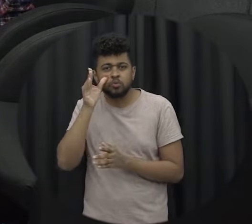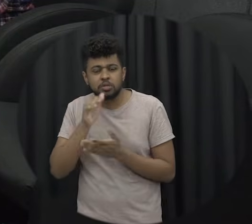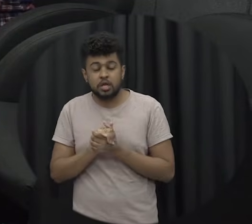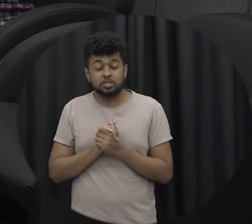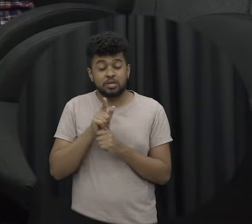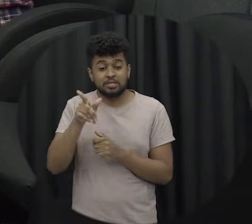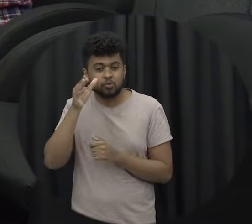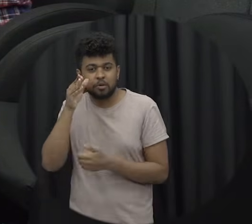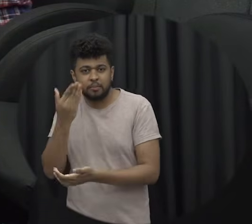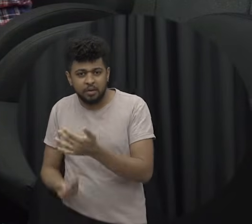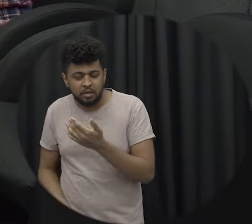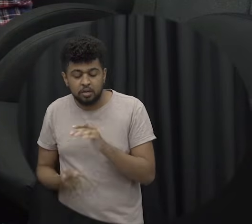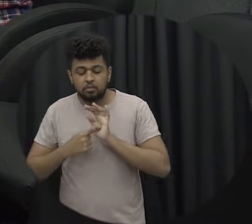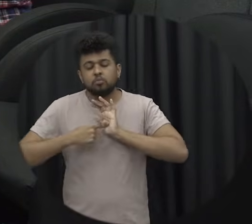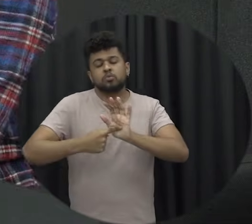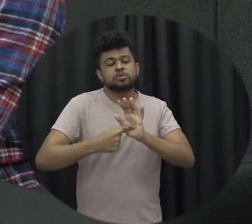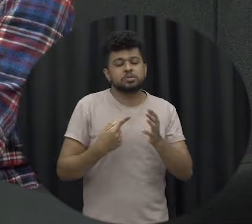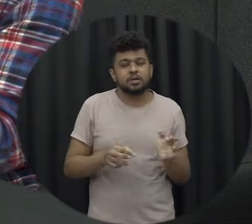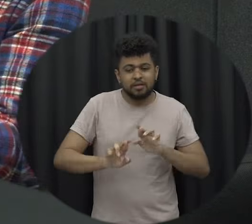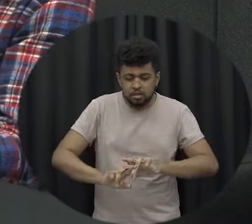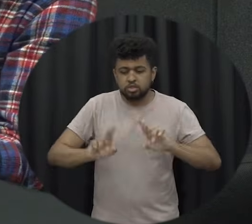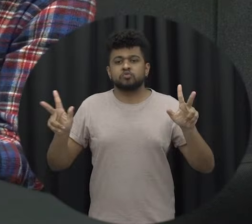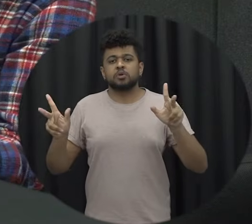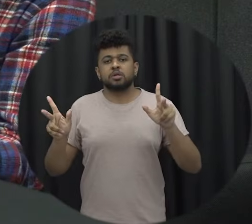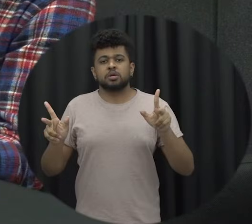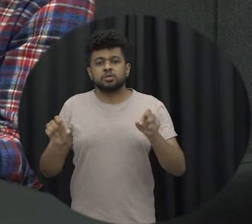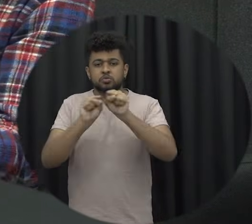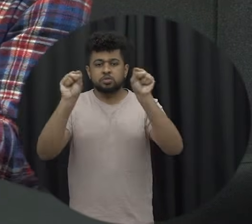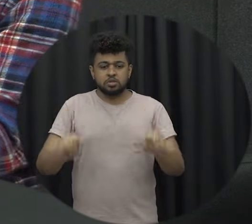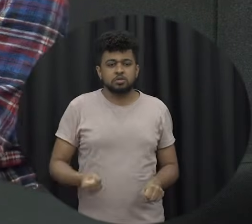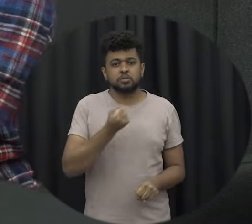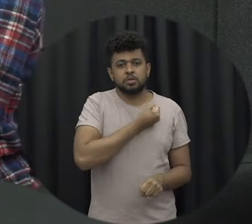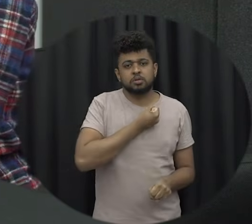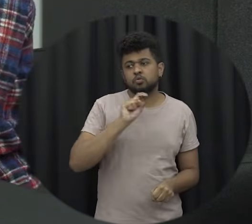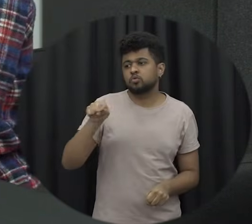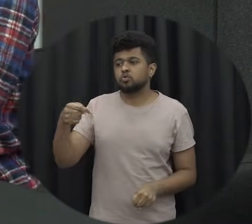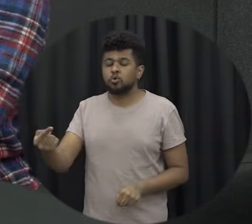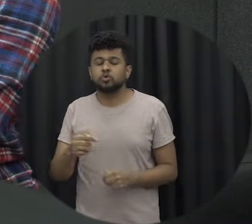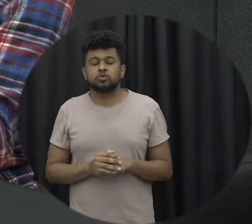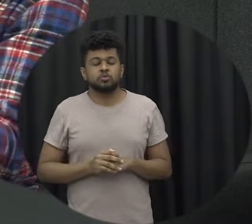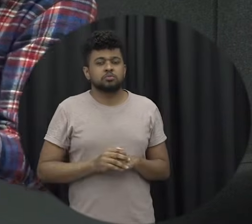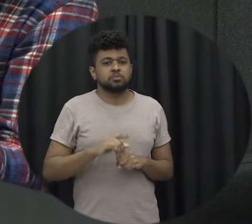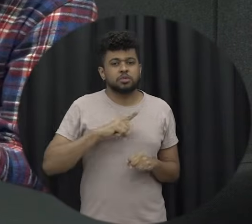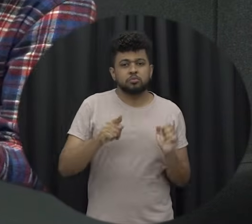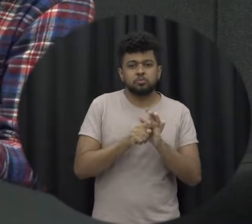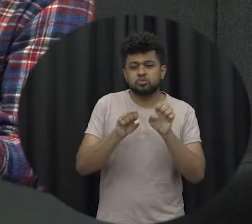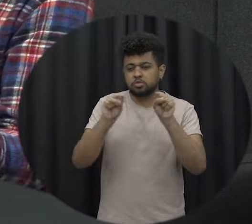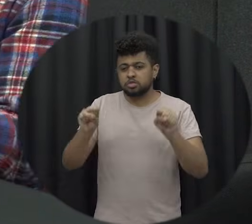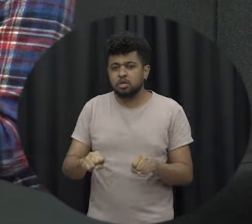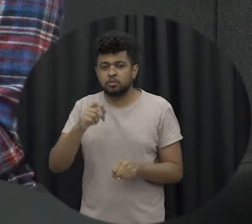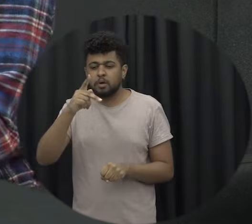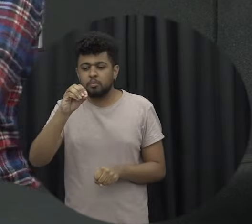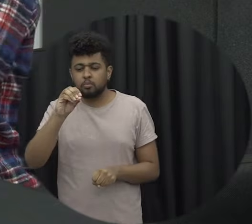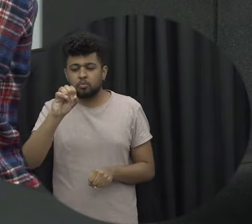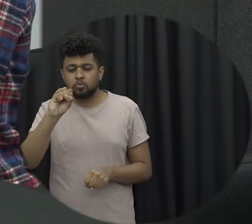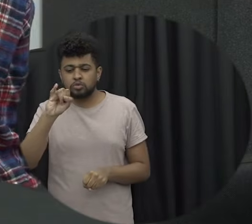as diferenças entre um sistema de numeração e outro, as implicações de eu ter um sistema posicional ou não, as implicações de eu ter um sistema de base